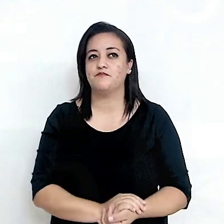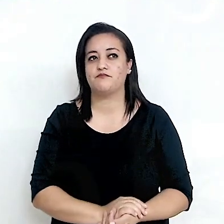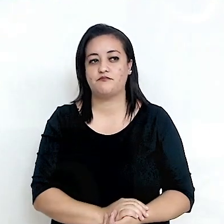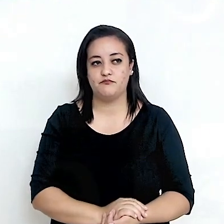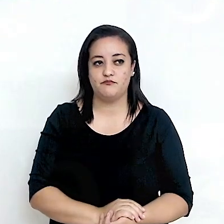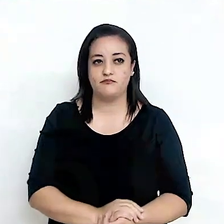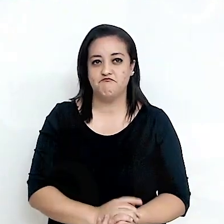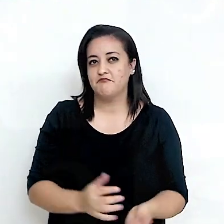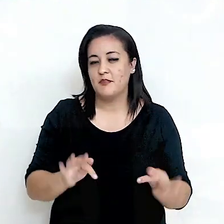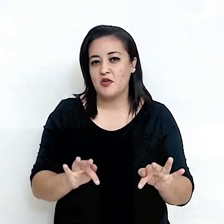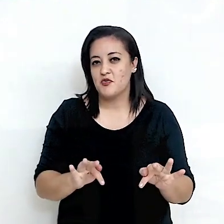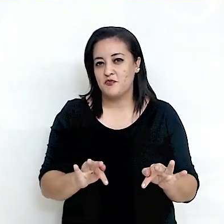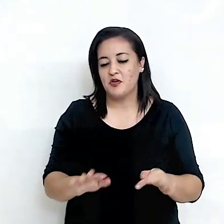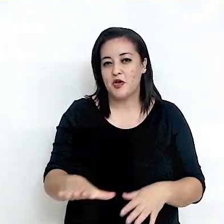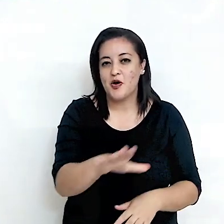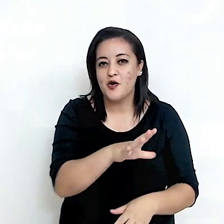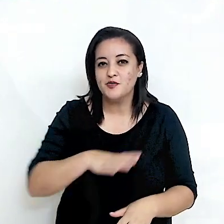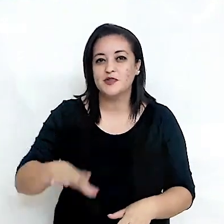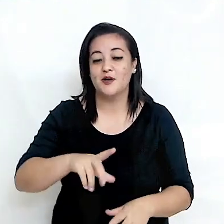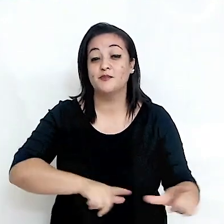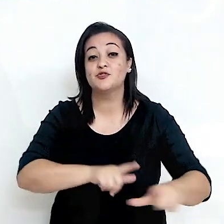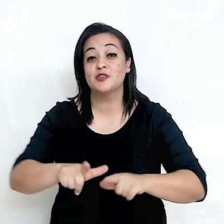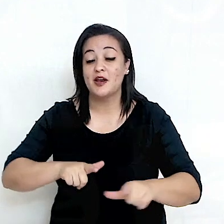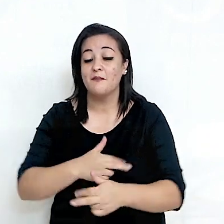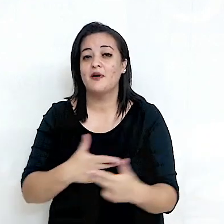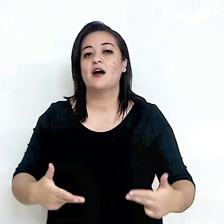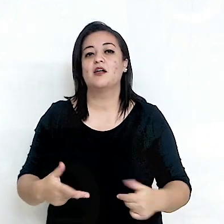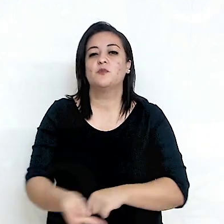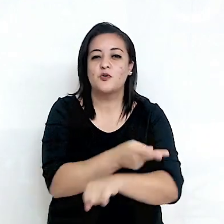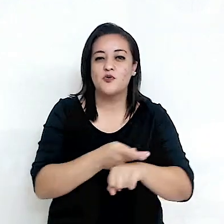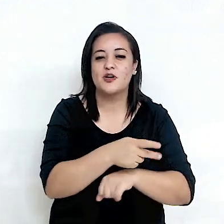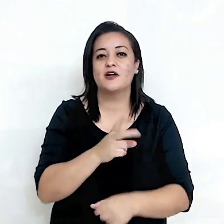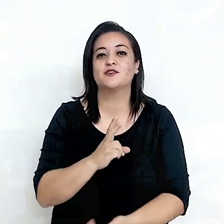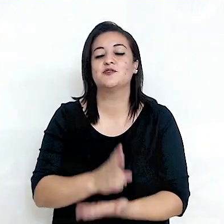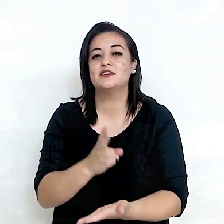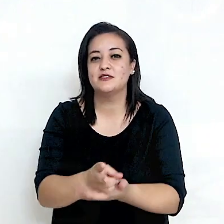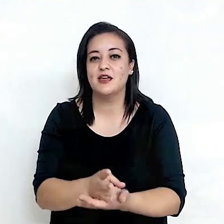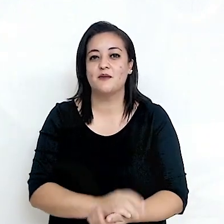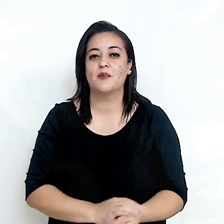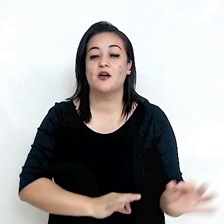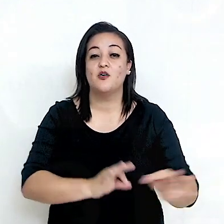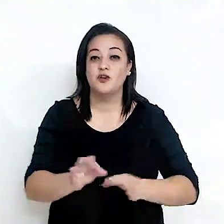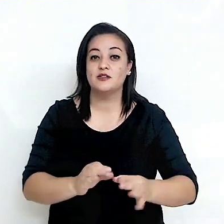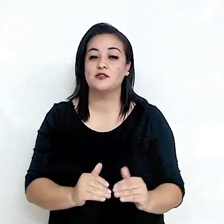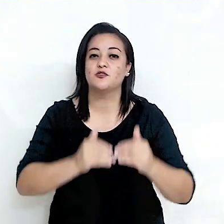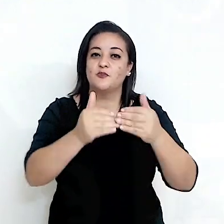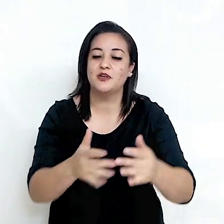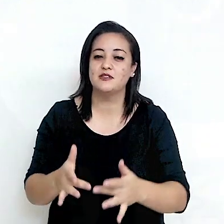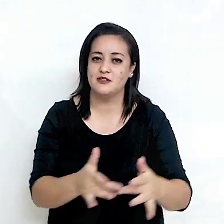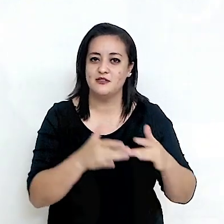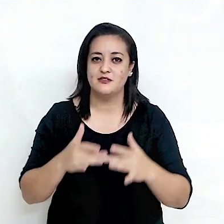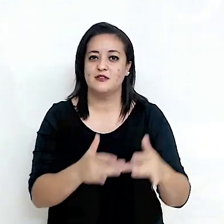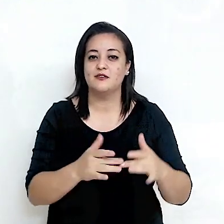as os seus Campos de atuação buscamos sempre a condenação né do ministério das relações